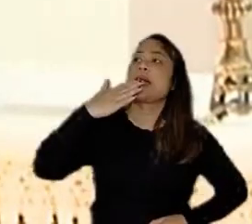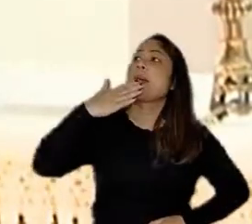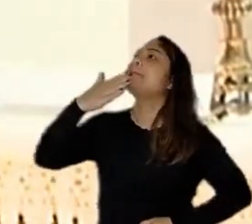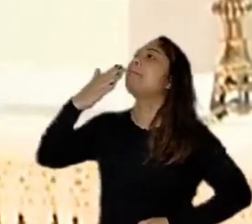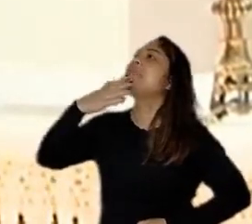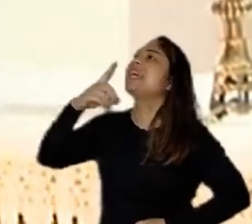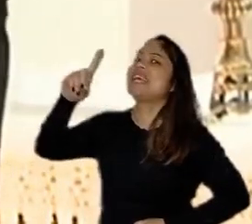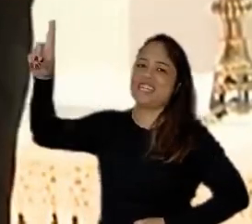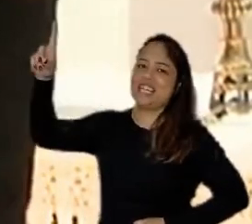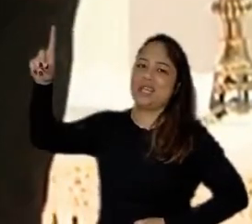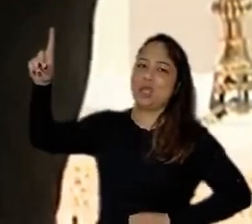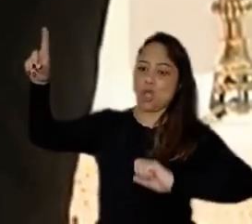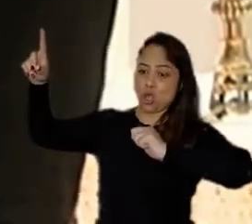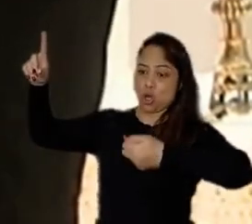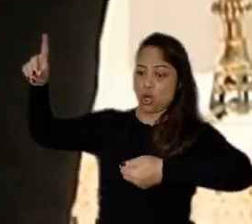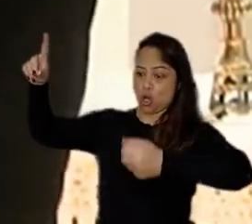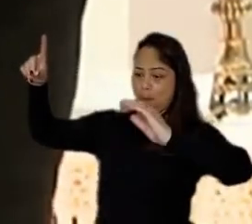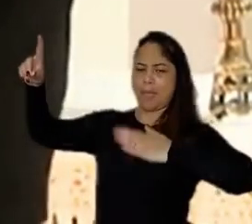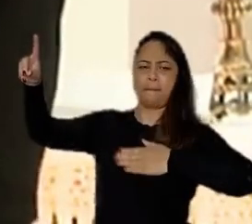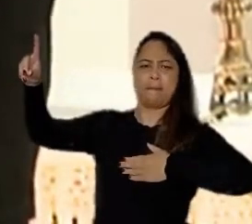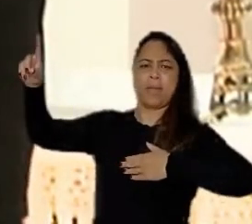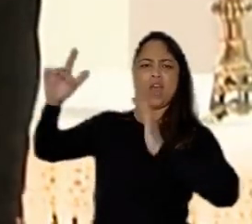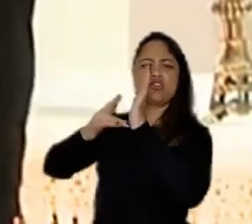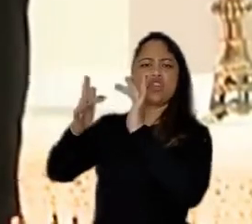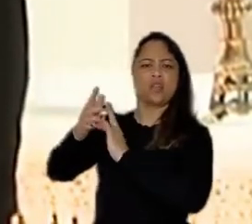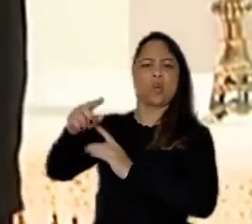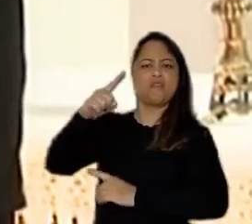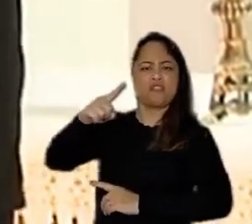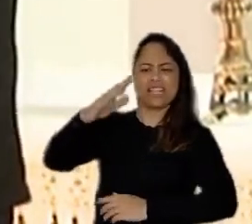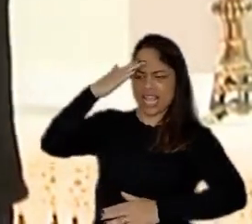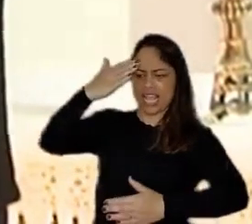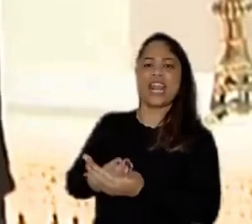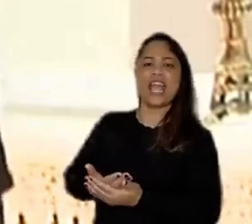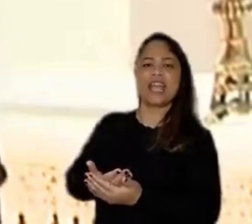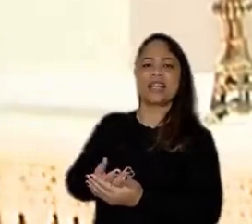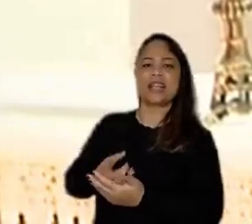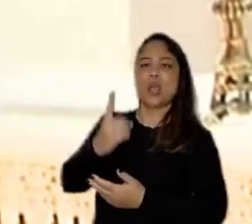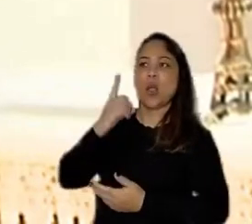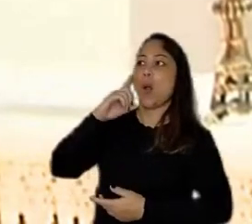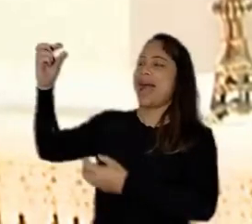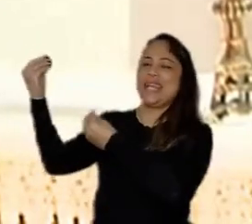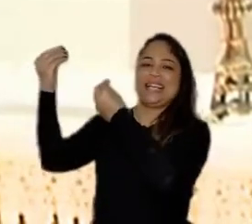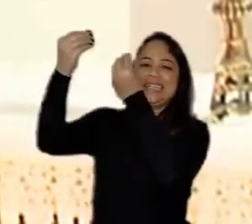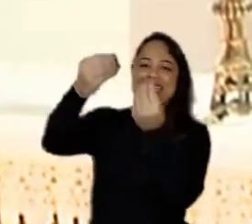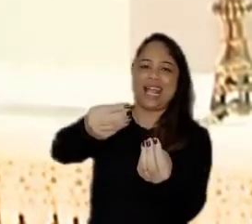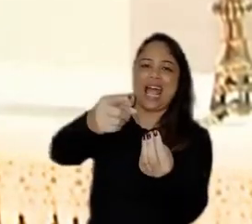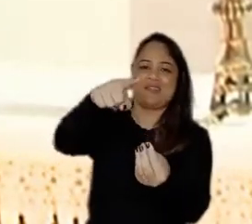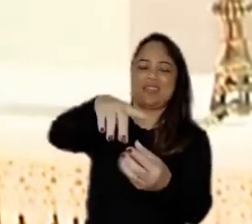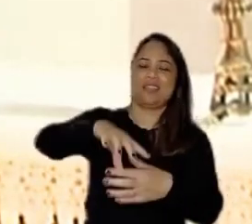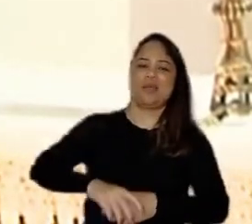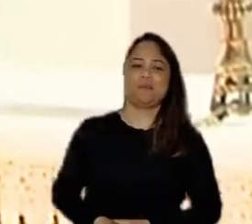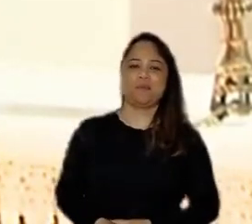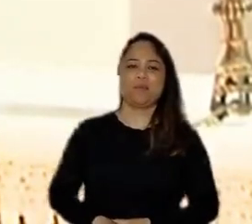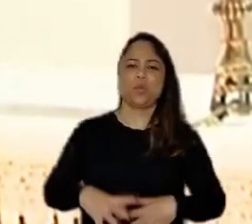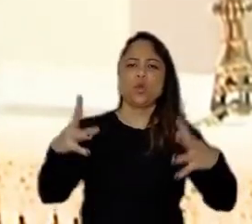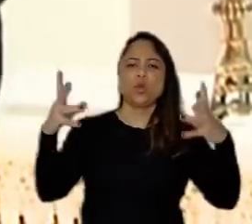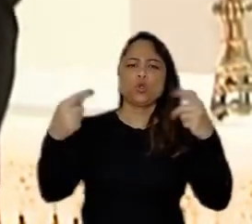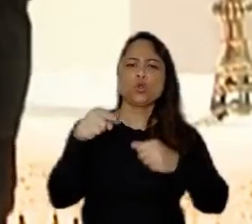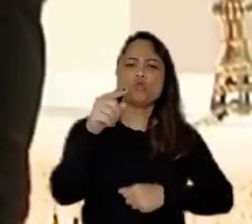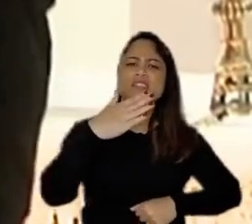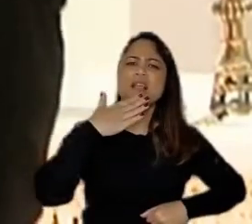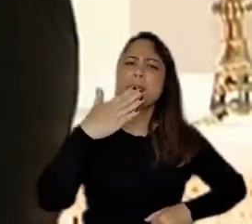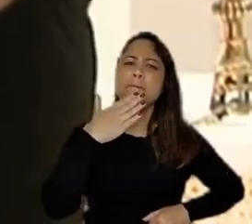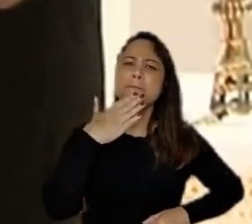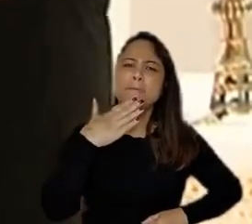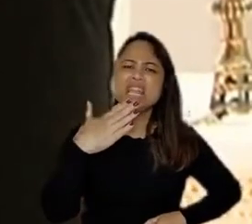pedides ao Pai em meu nome e não duvidardes, Ele já vos deu. Tudo aquilo que você